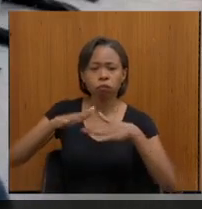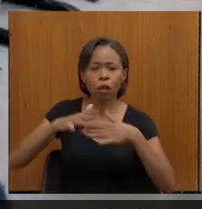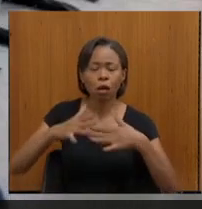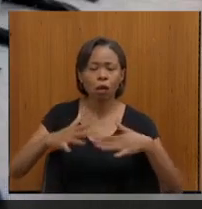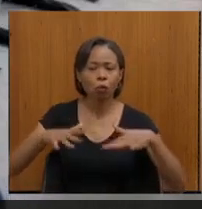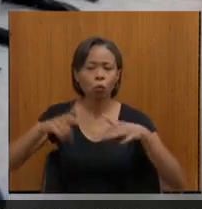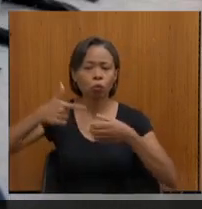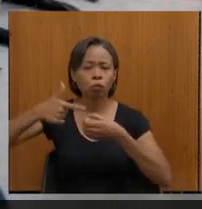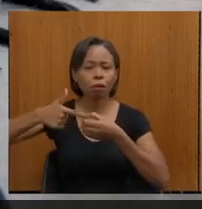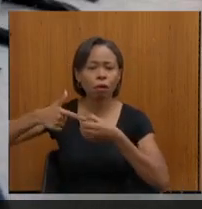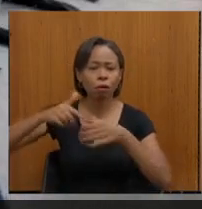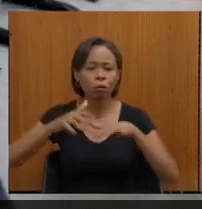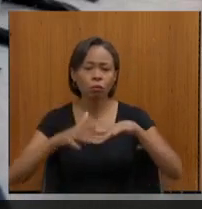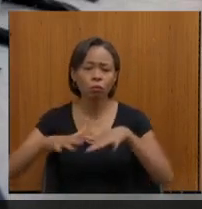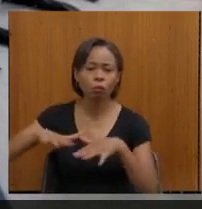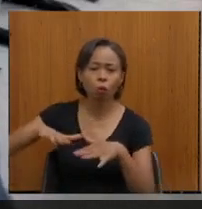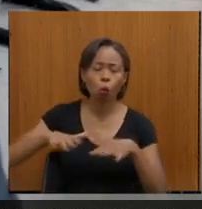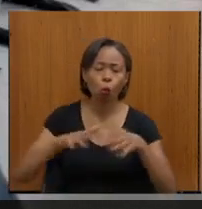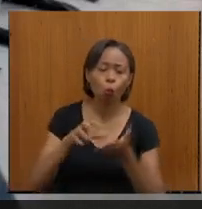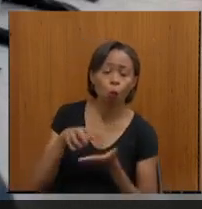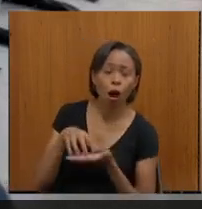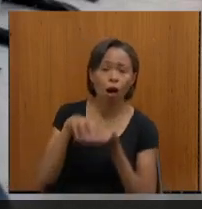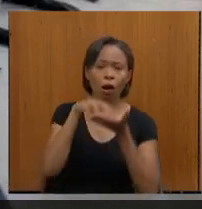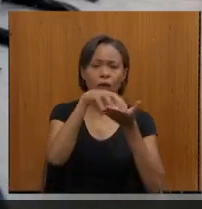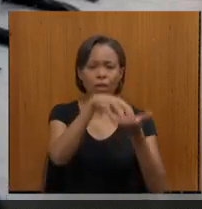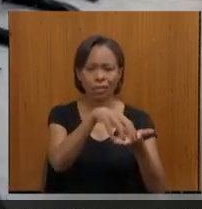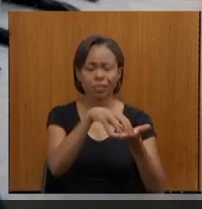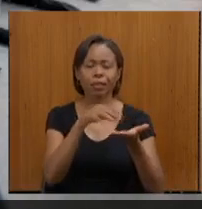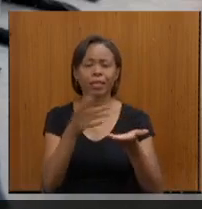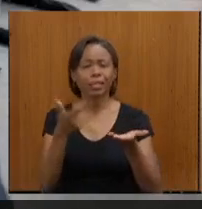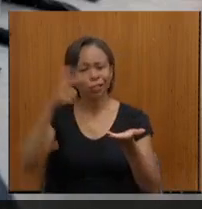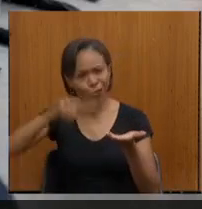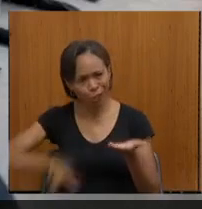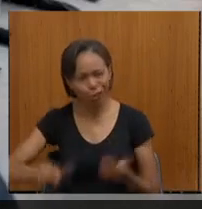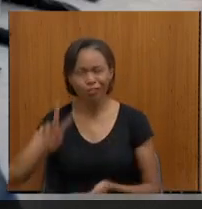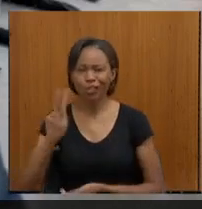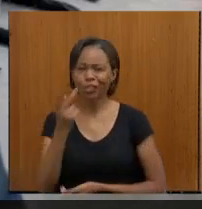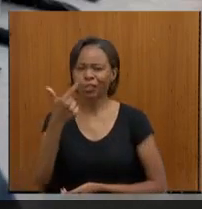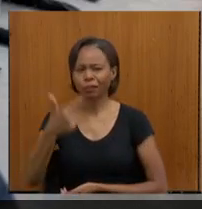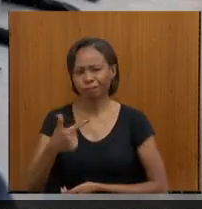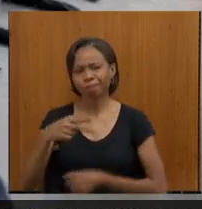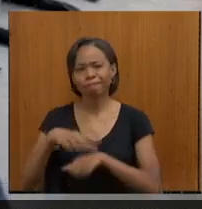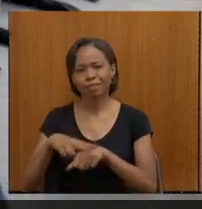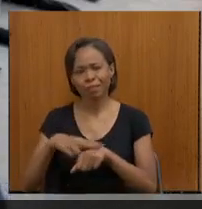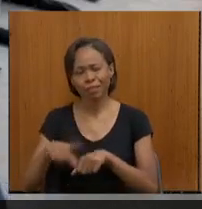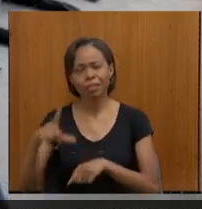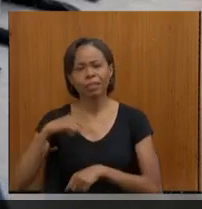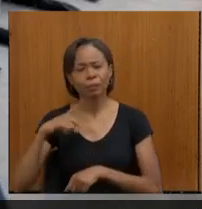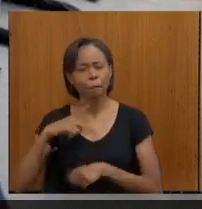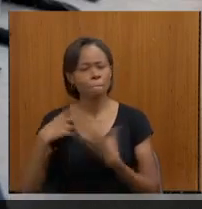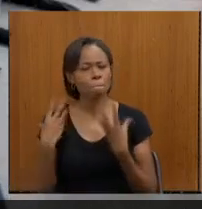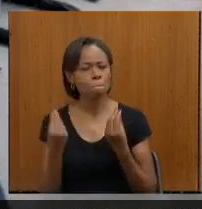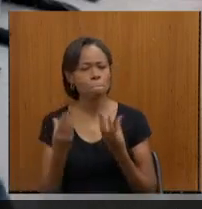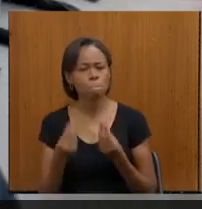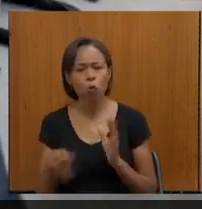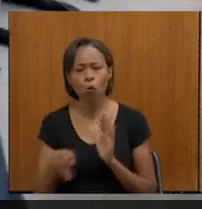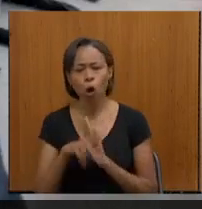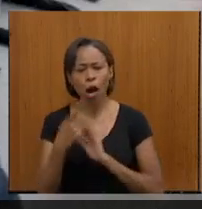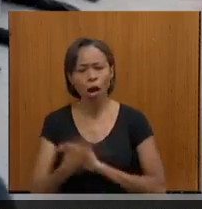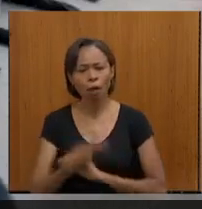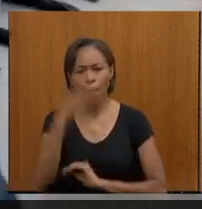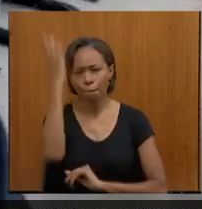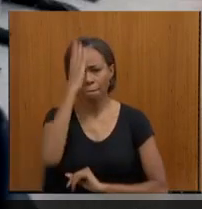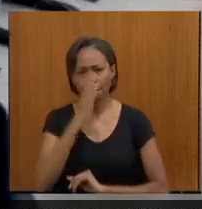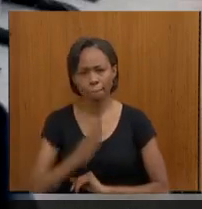ficar humanização ele não vou Como assim na cena de essa muito outras em si a aqui no Brasil